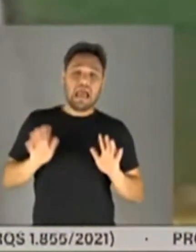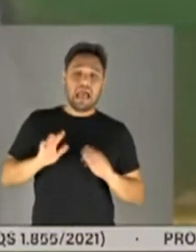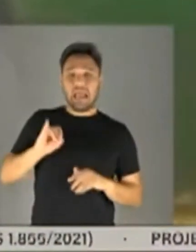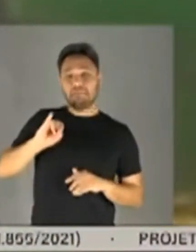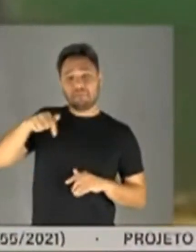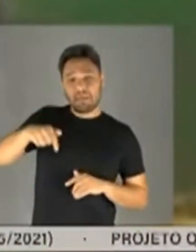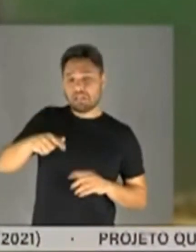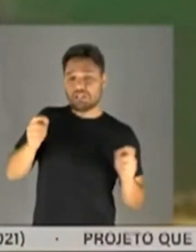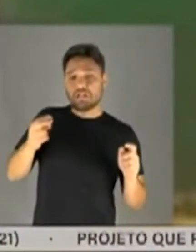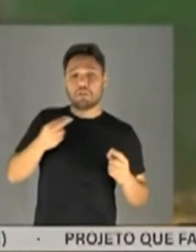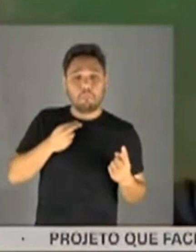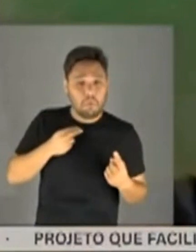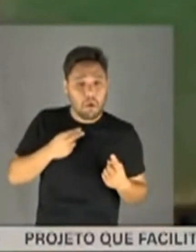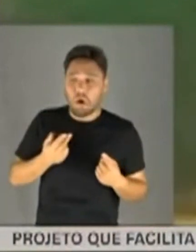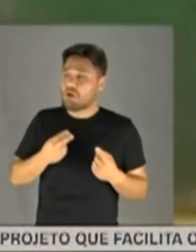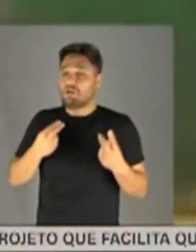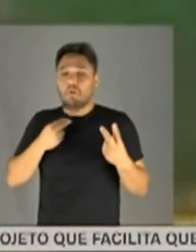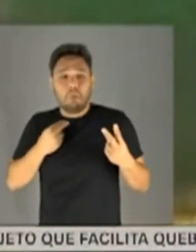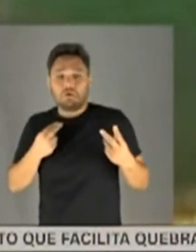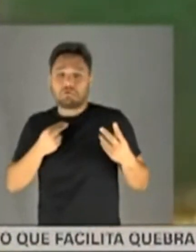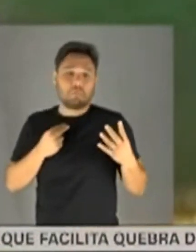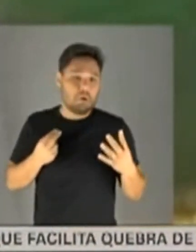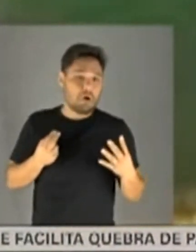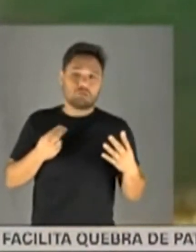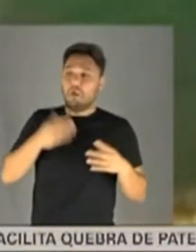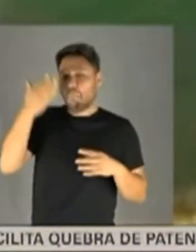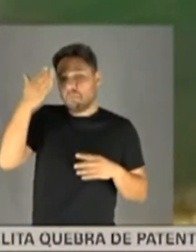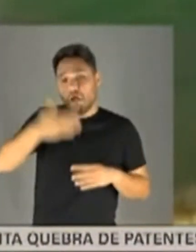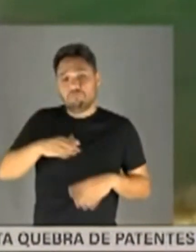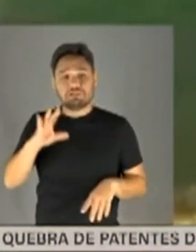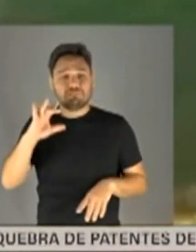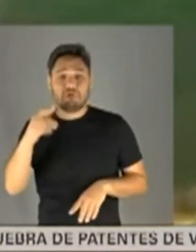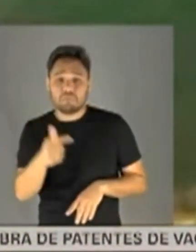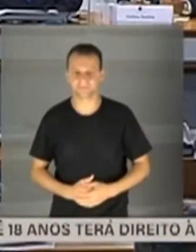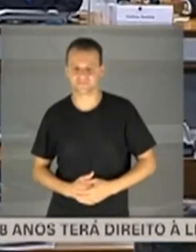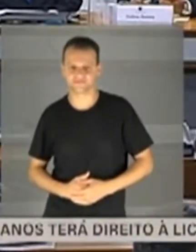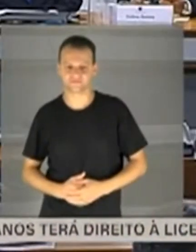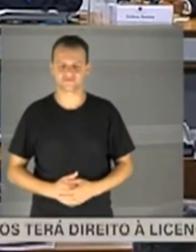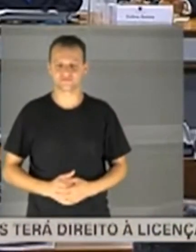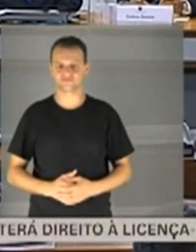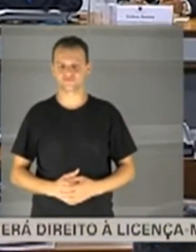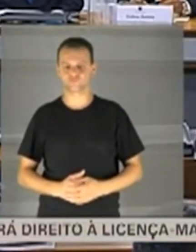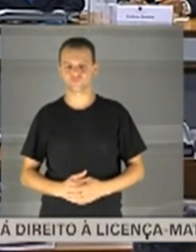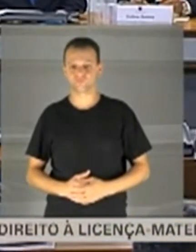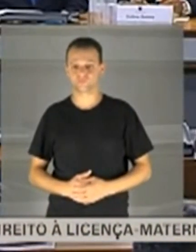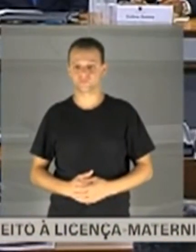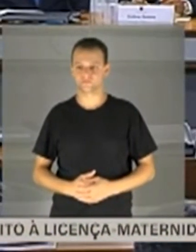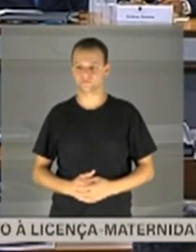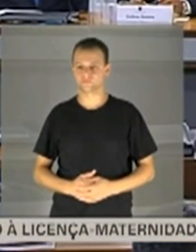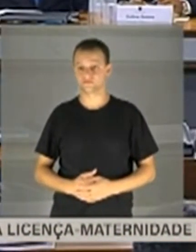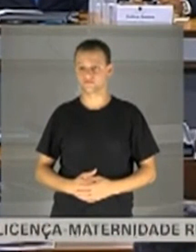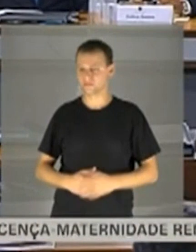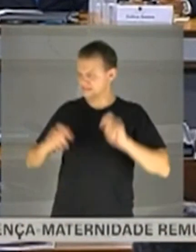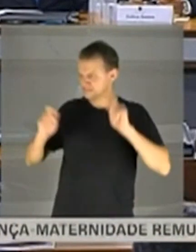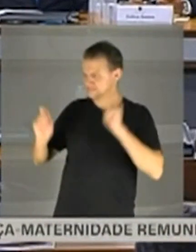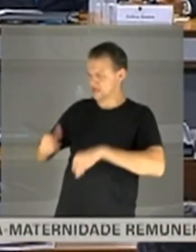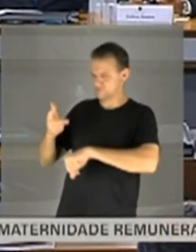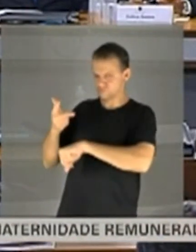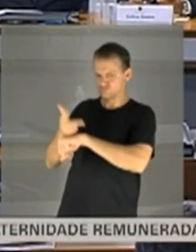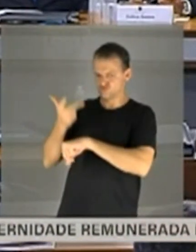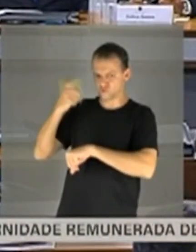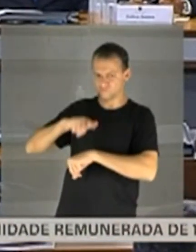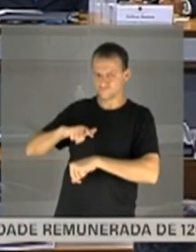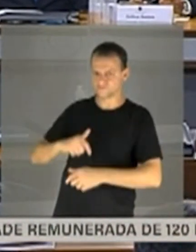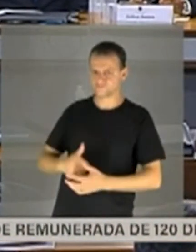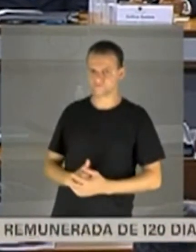e apoiando a venda do medicamento pela vitamedic além da Poli o presidente a Cúpula da CPI também quer